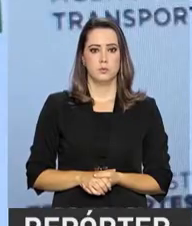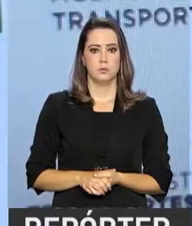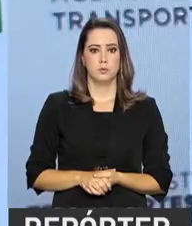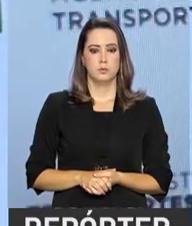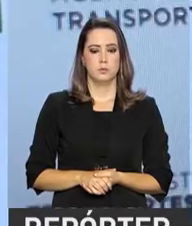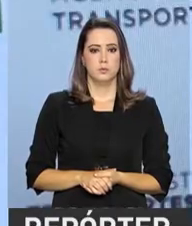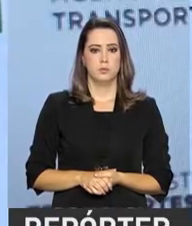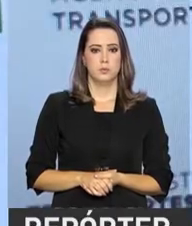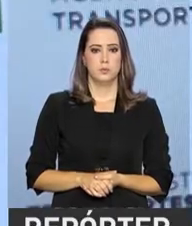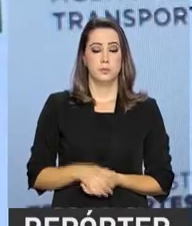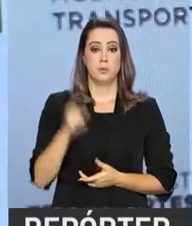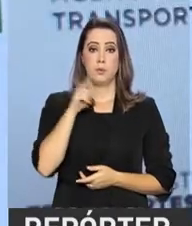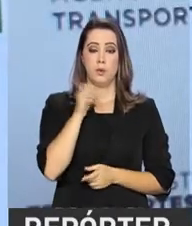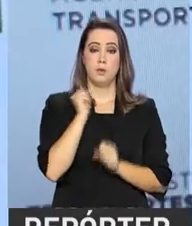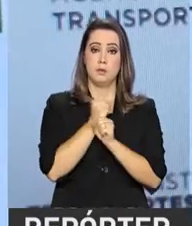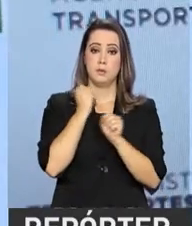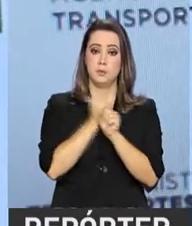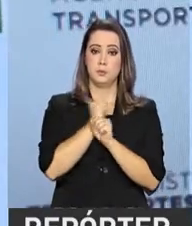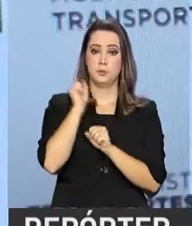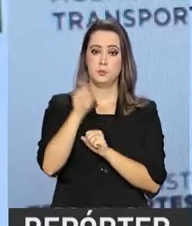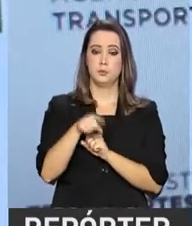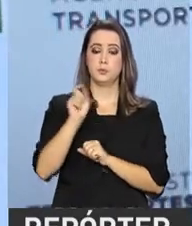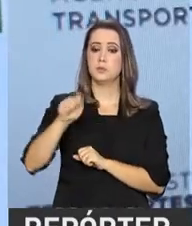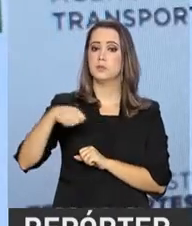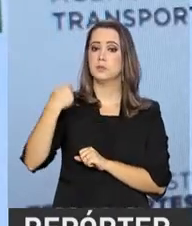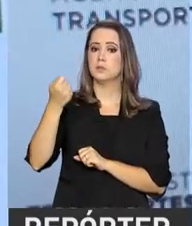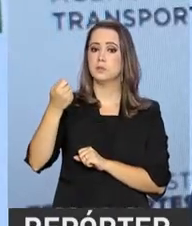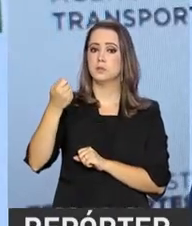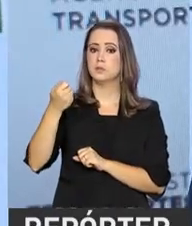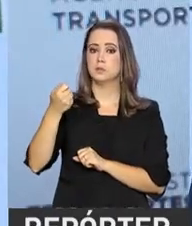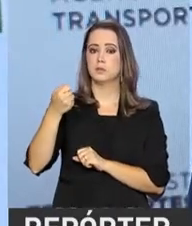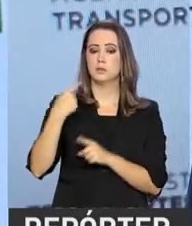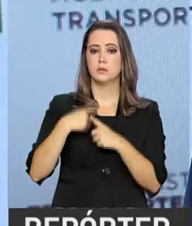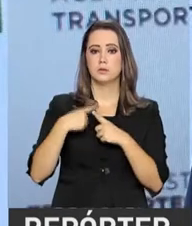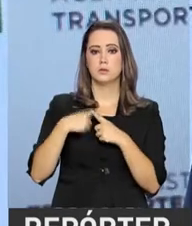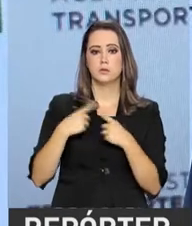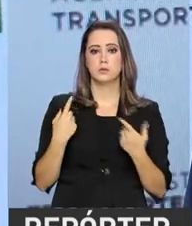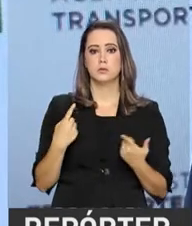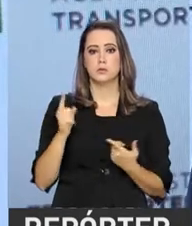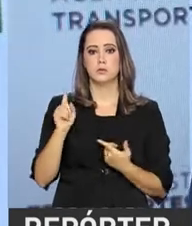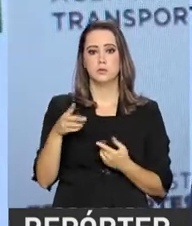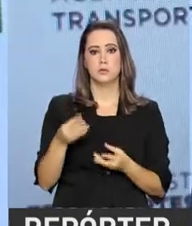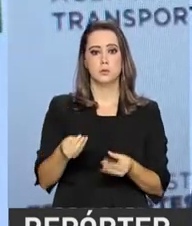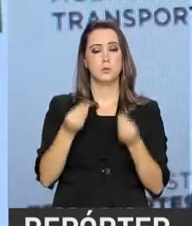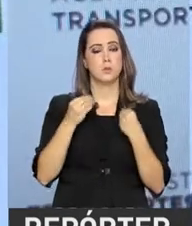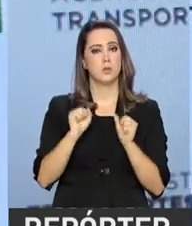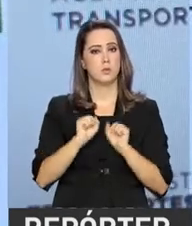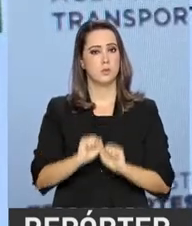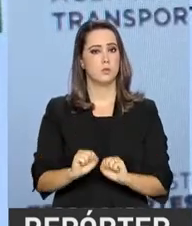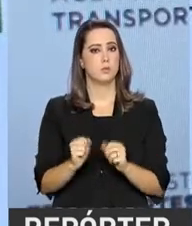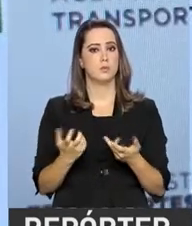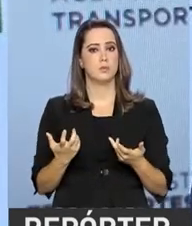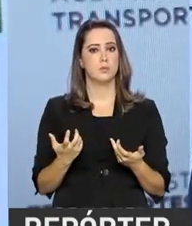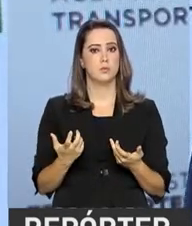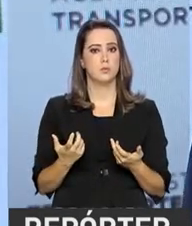essa obra ela é simbólica porque ela nos permite